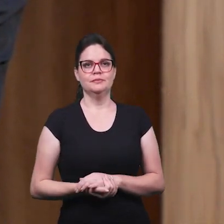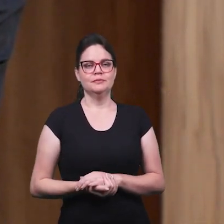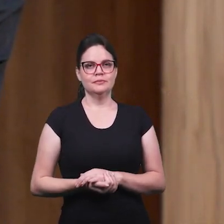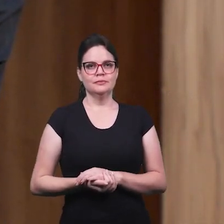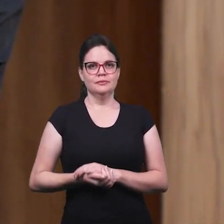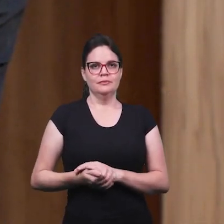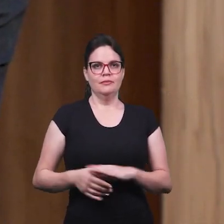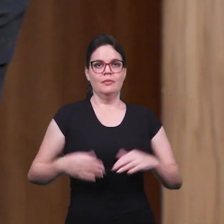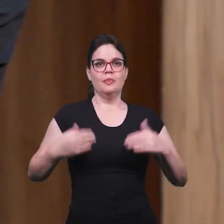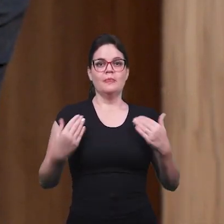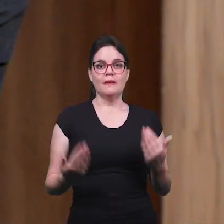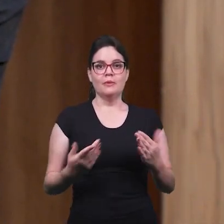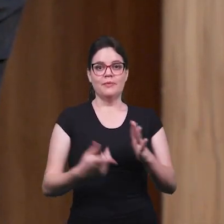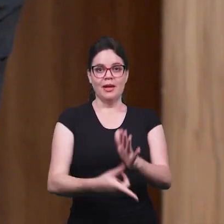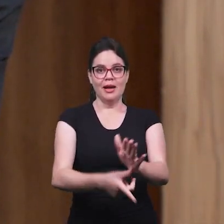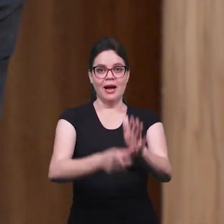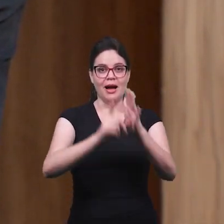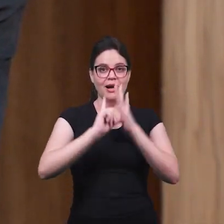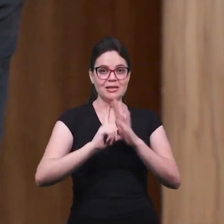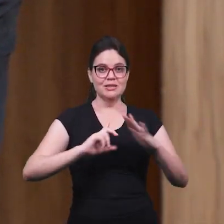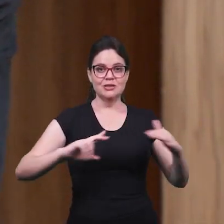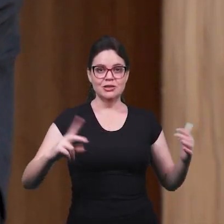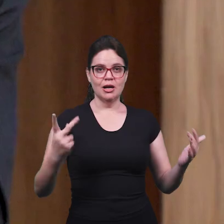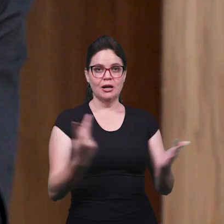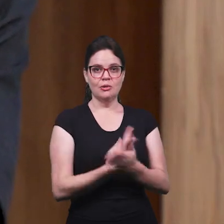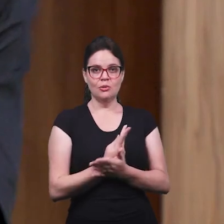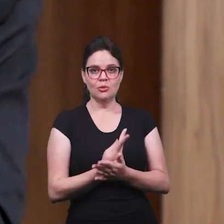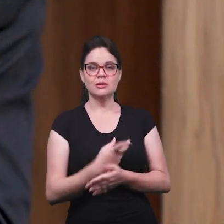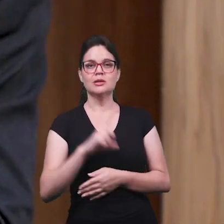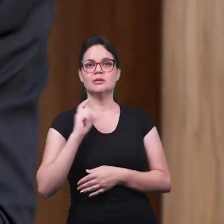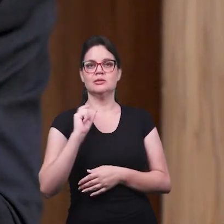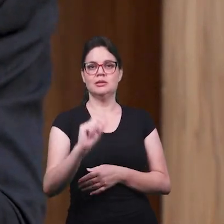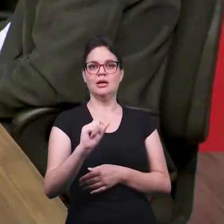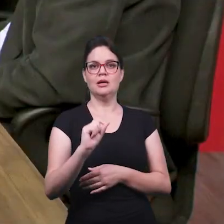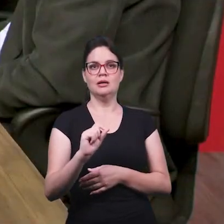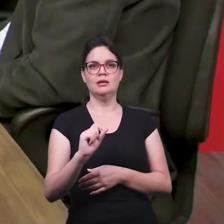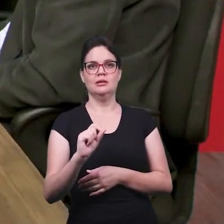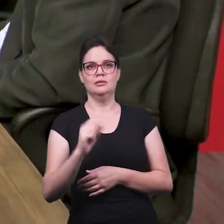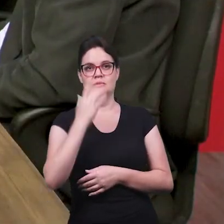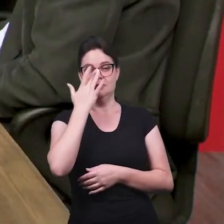que chegasse o arrebatamento, que breve vai acontecer.